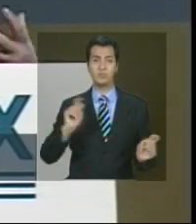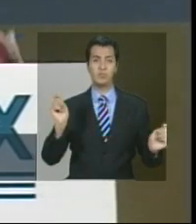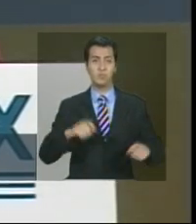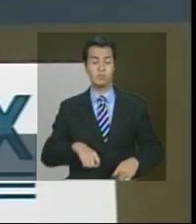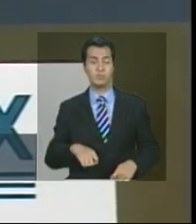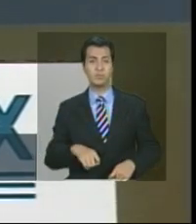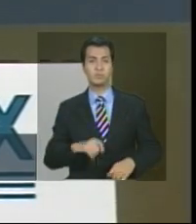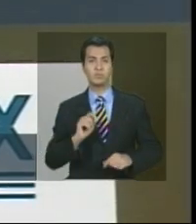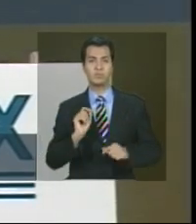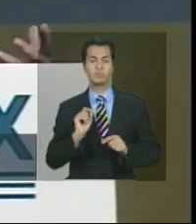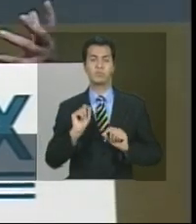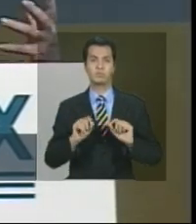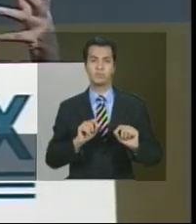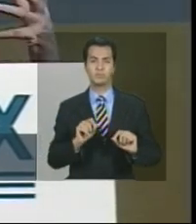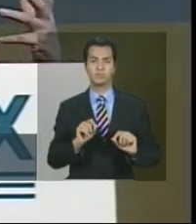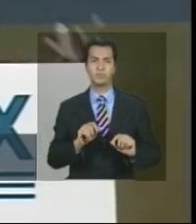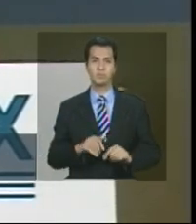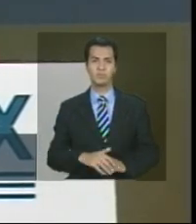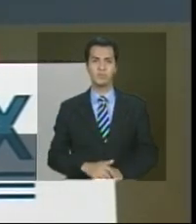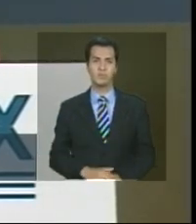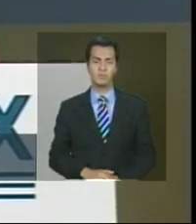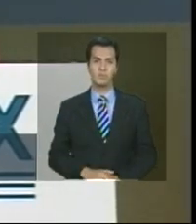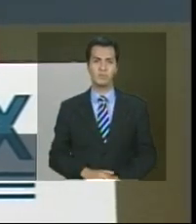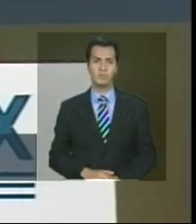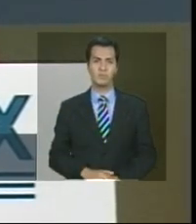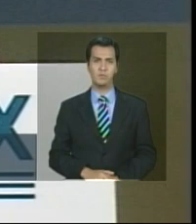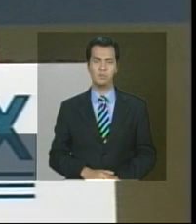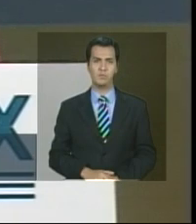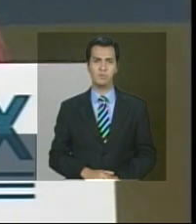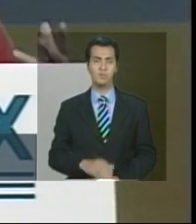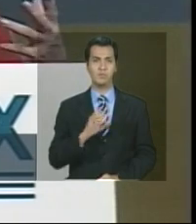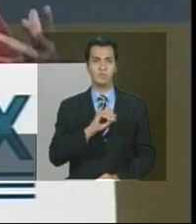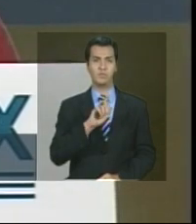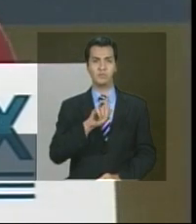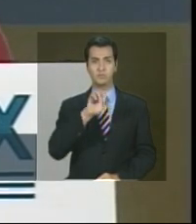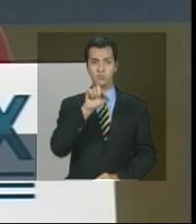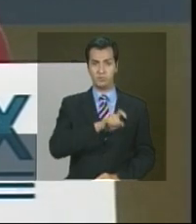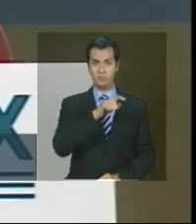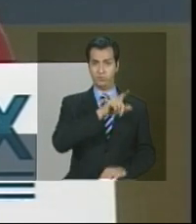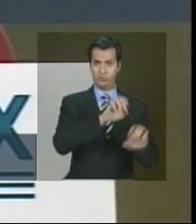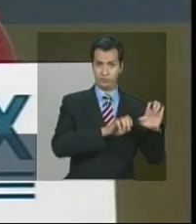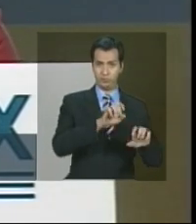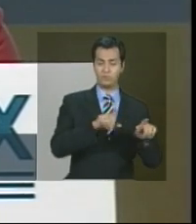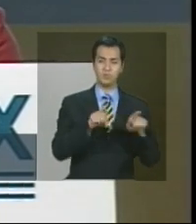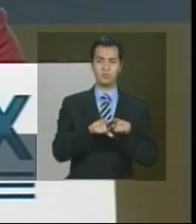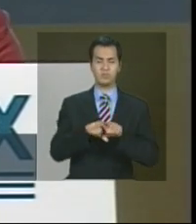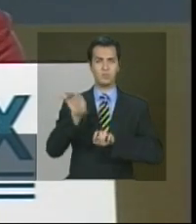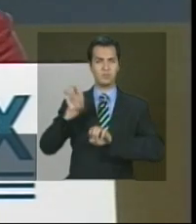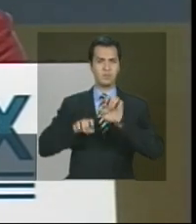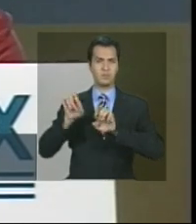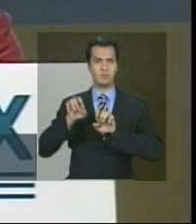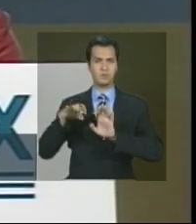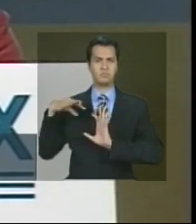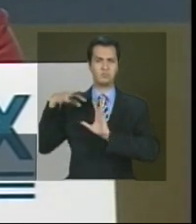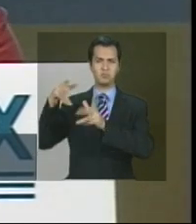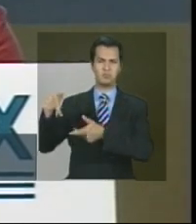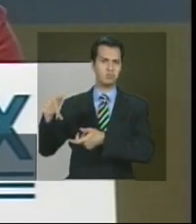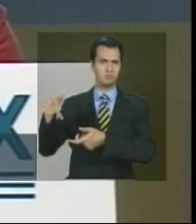a participação tanto da OGX como de empresas privadas internacionais.